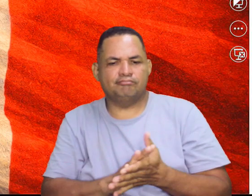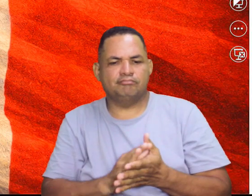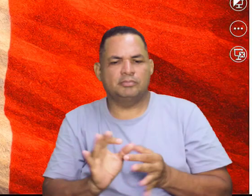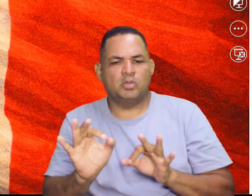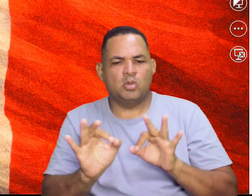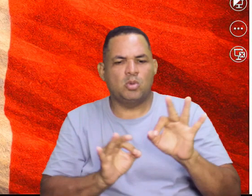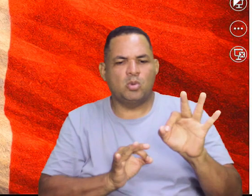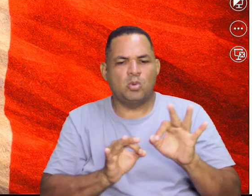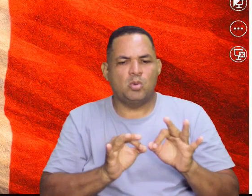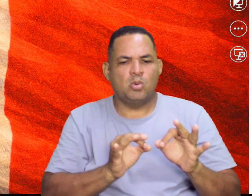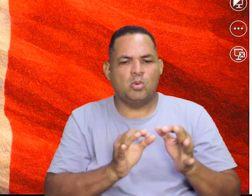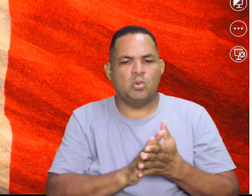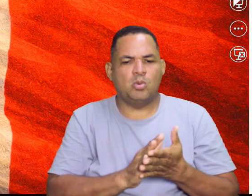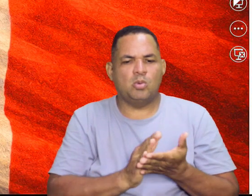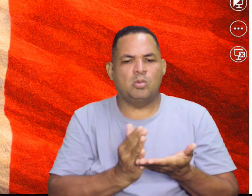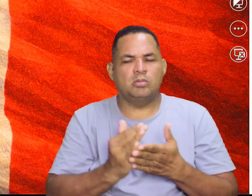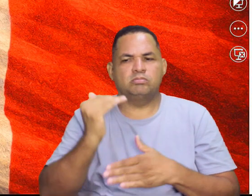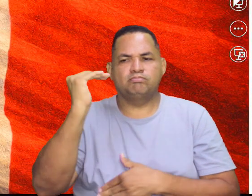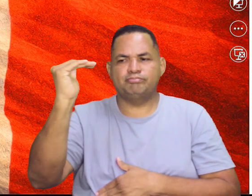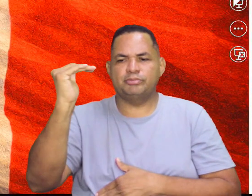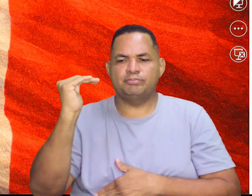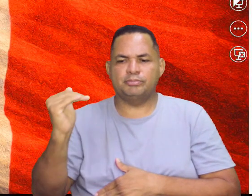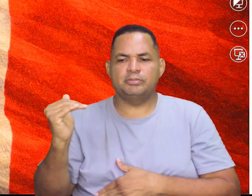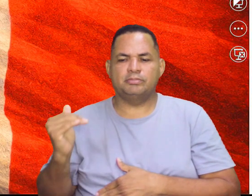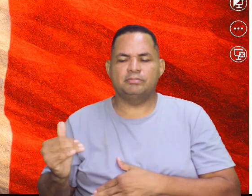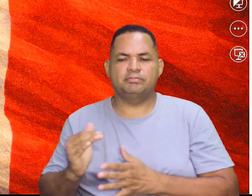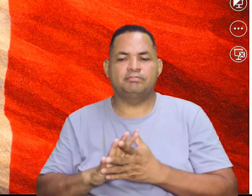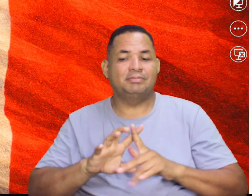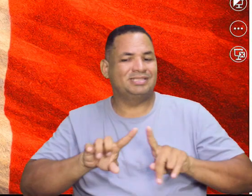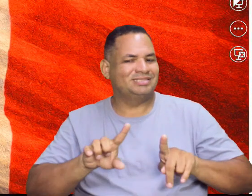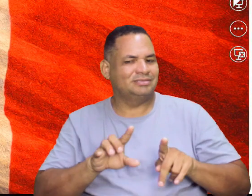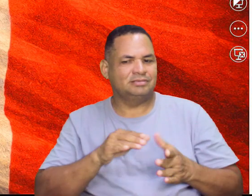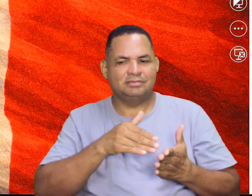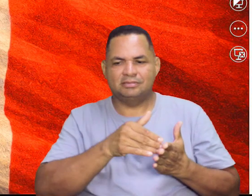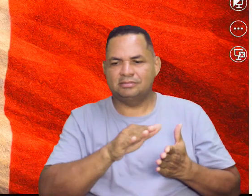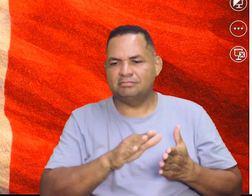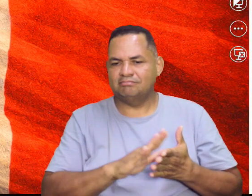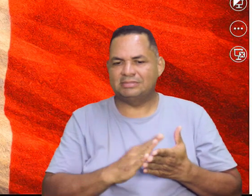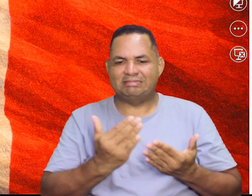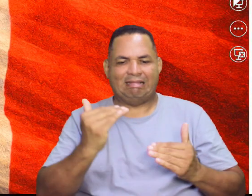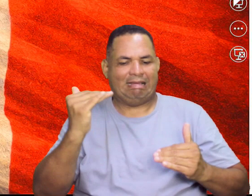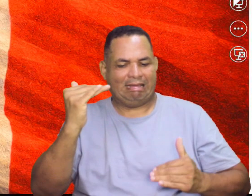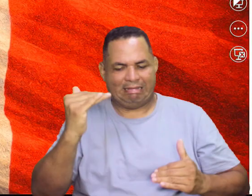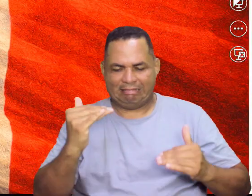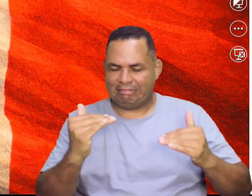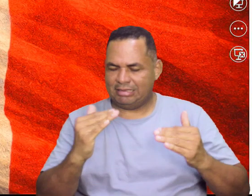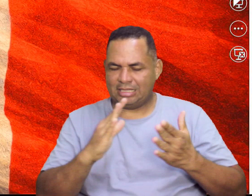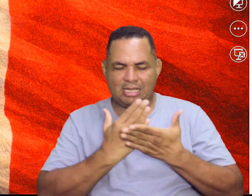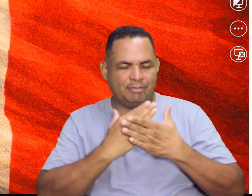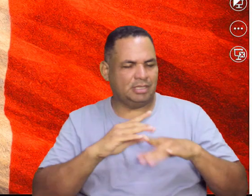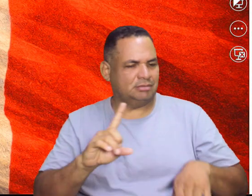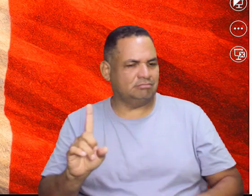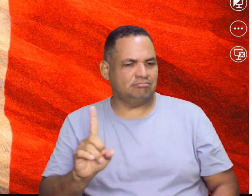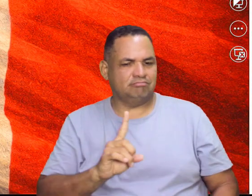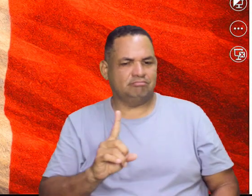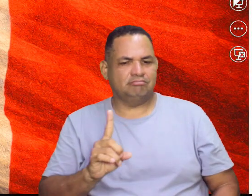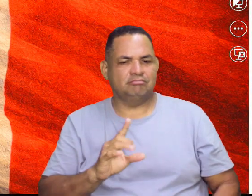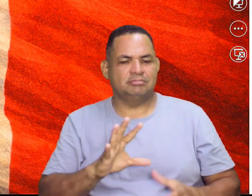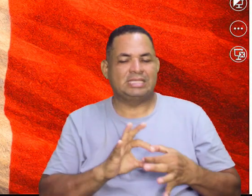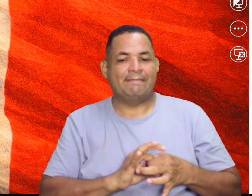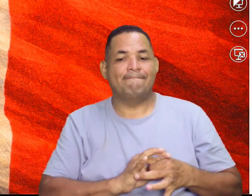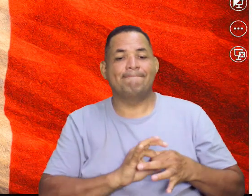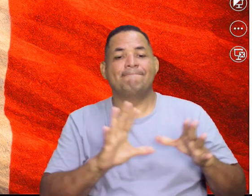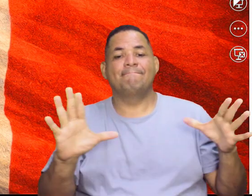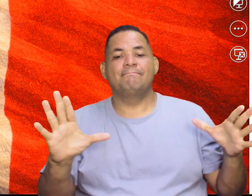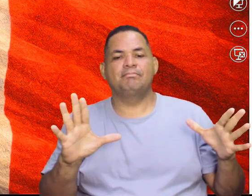ordem estamental. Porém, não vai eliminar todas as desigualdades. Porém, agora vai dar mais